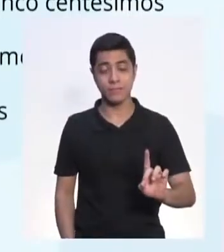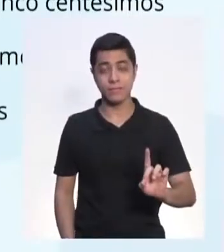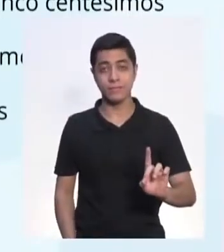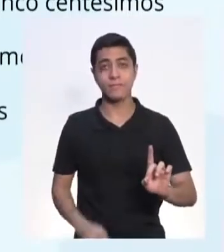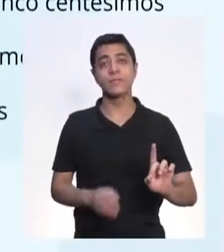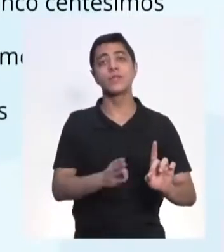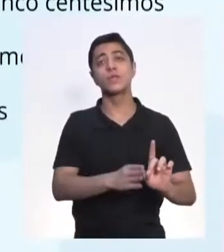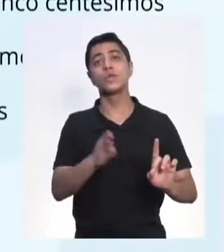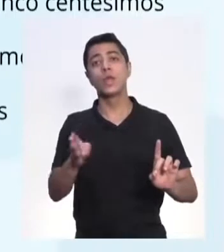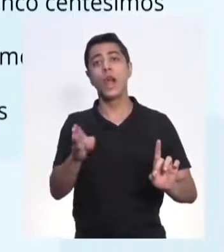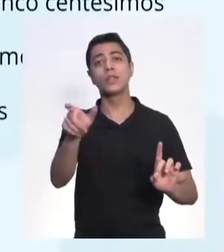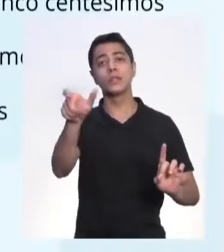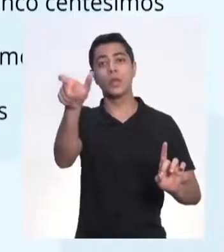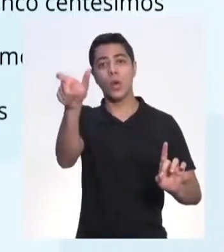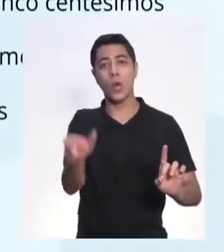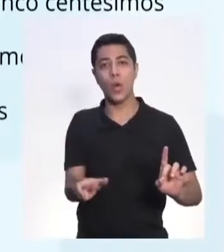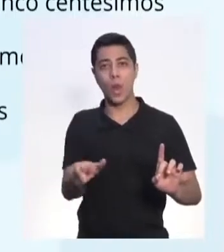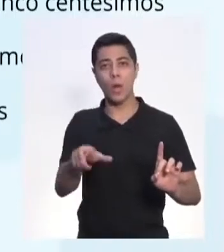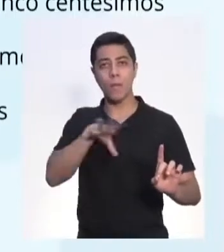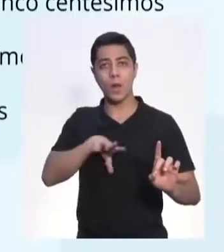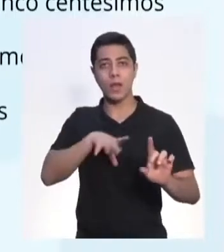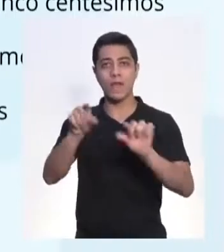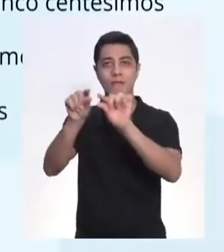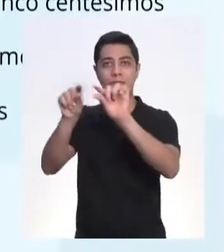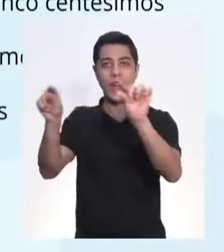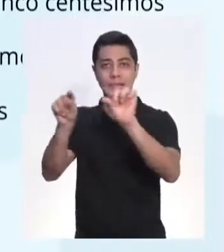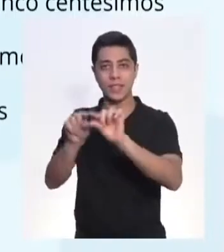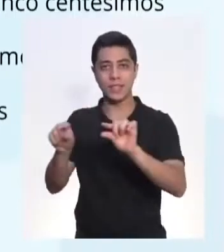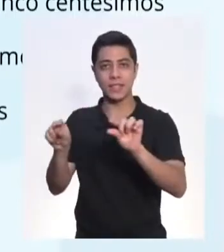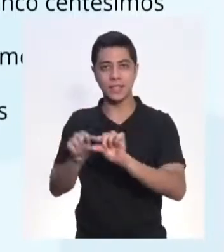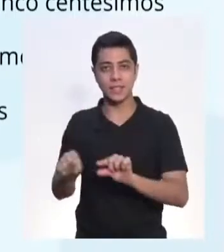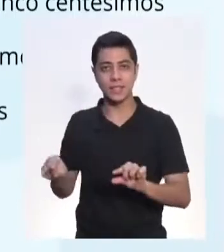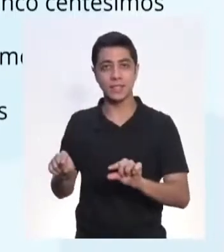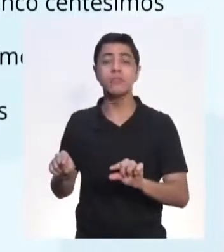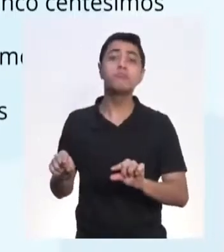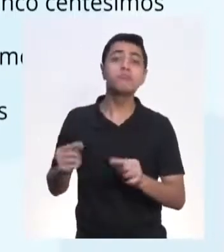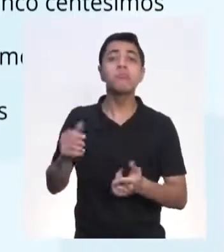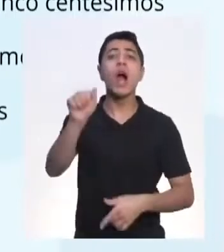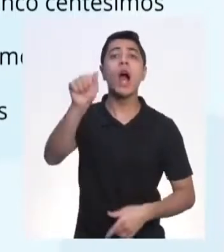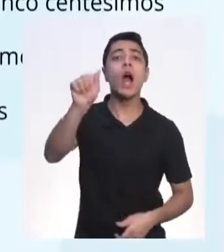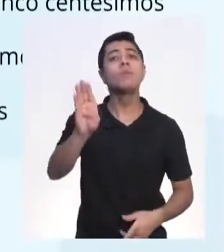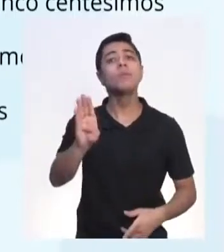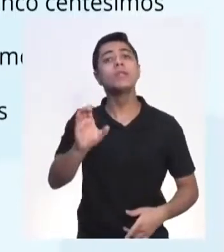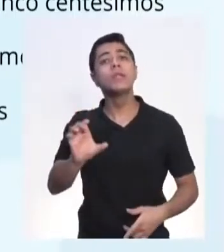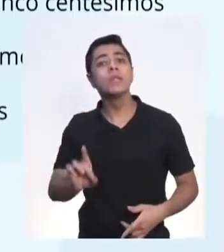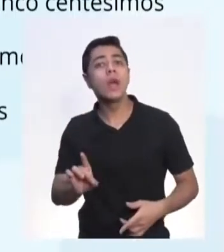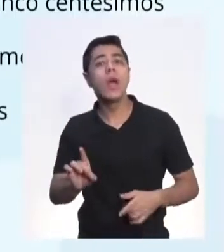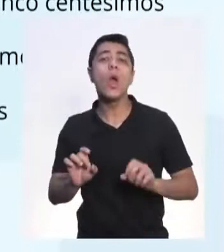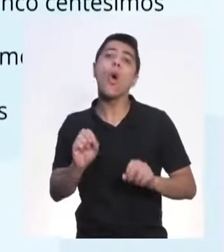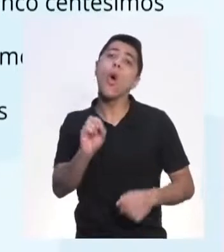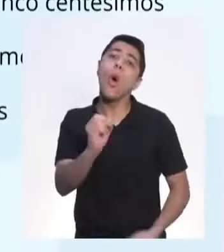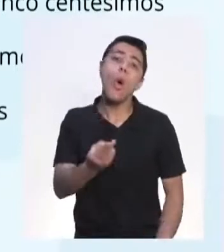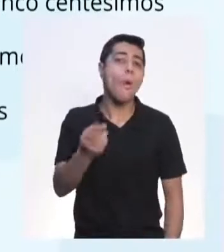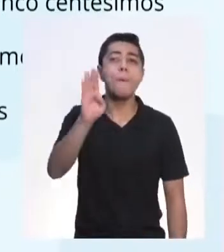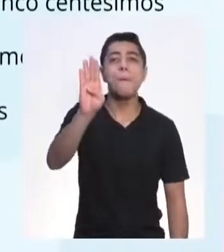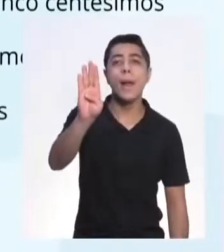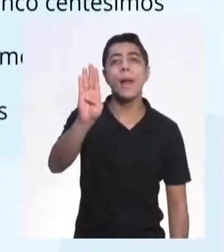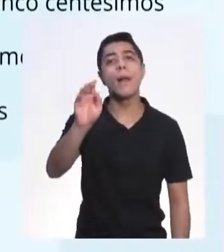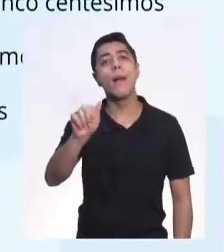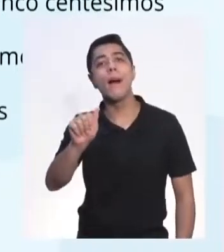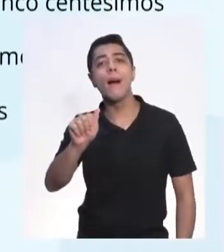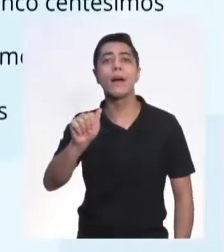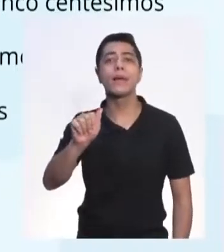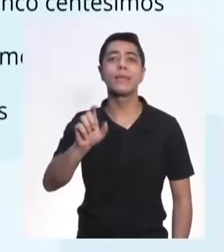coluna da correspondência, coloca lá no chat, de cima para baixo, qual que é a ordem que você encontrou, tá certo?